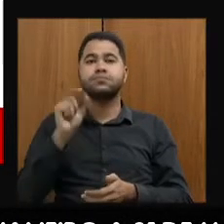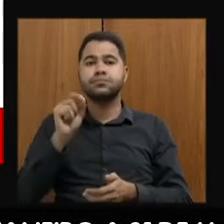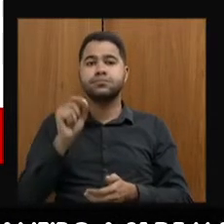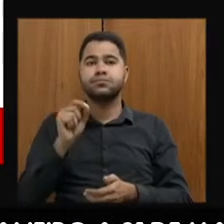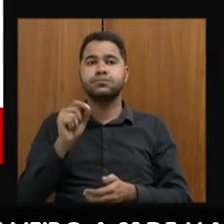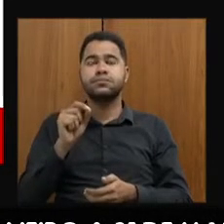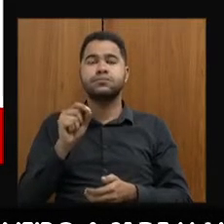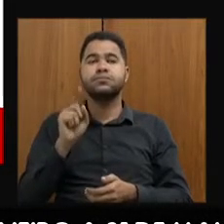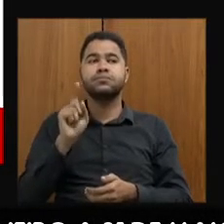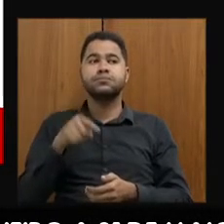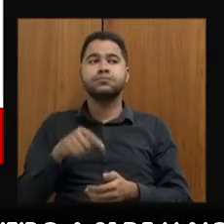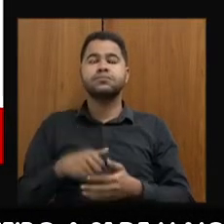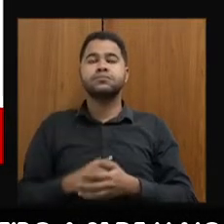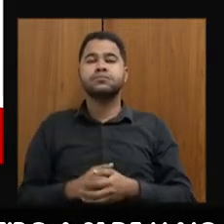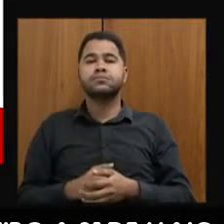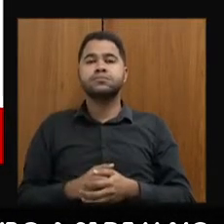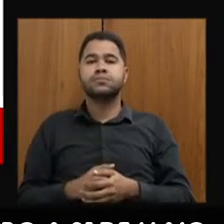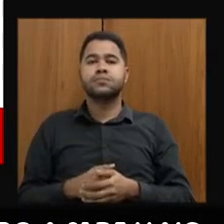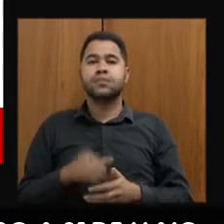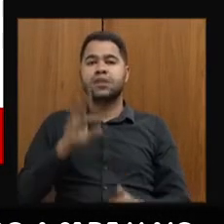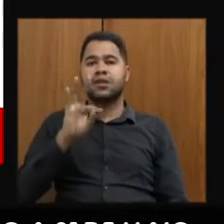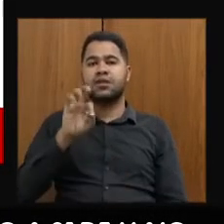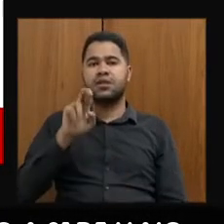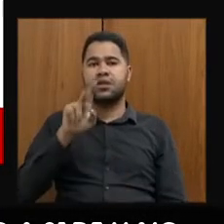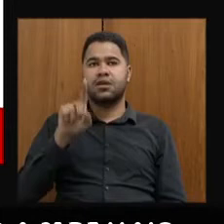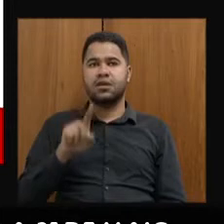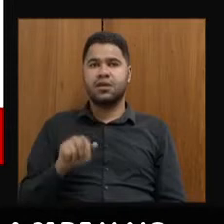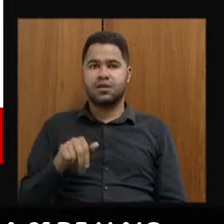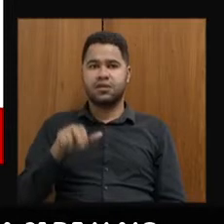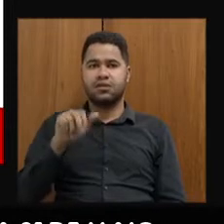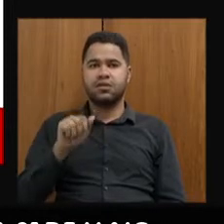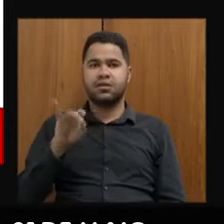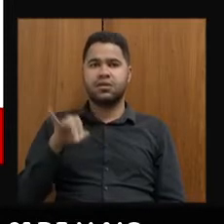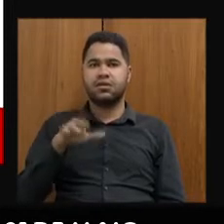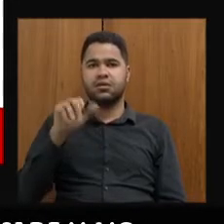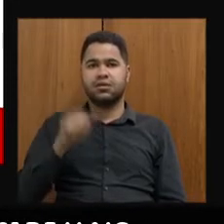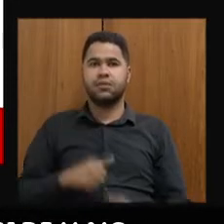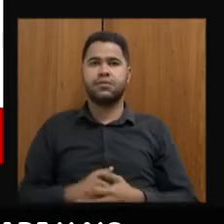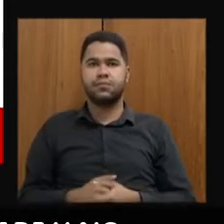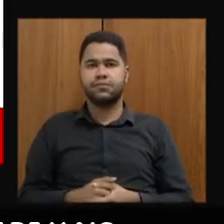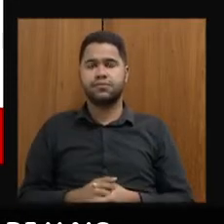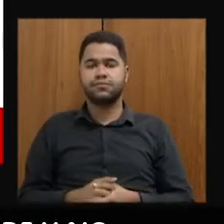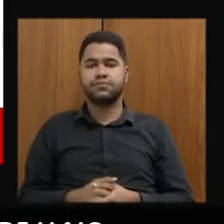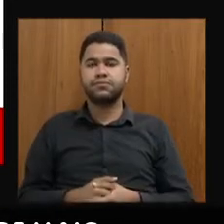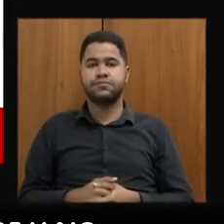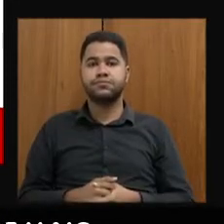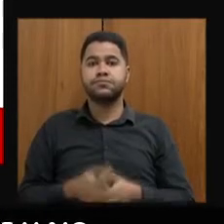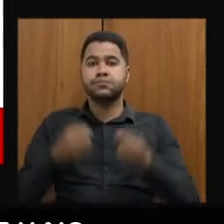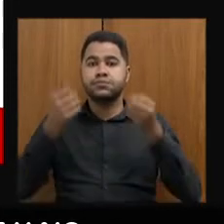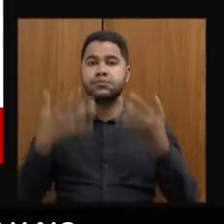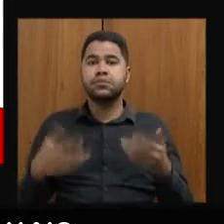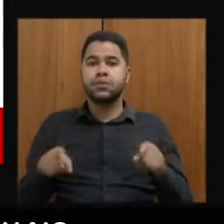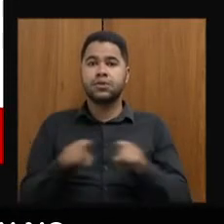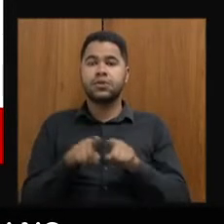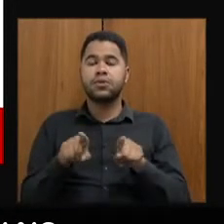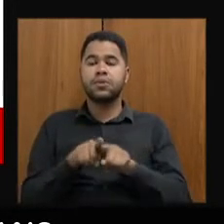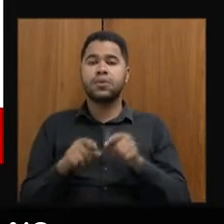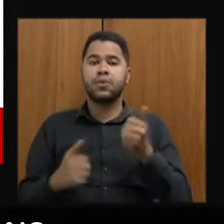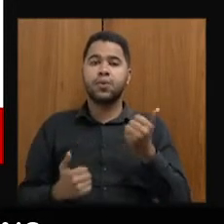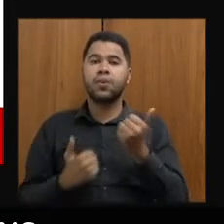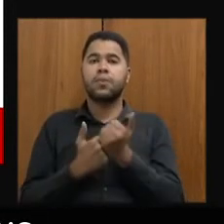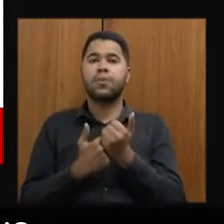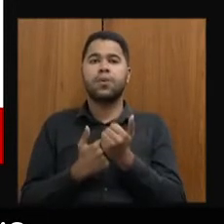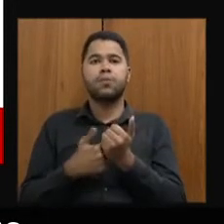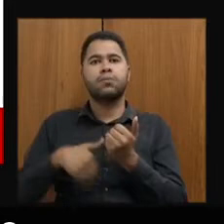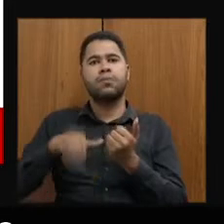me conhece né não Tereza Cristina tá bom nós estamos falando aqui também apoio para conclusão